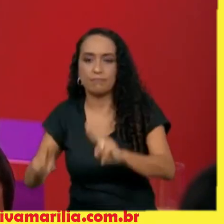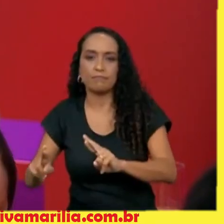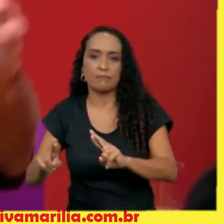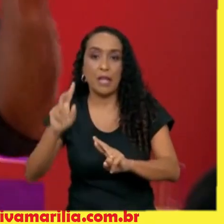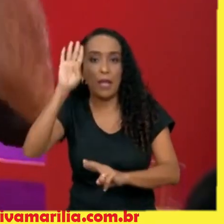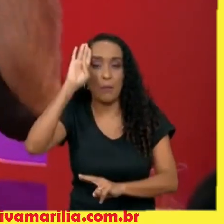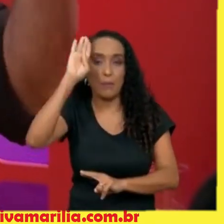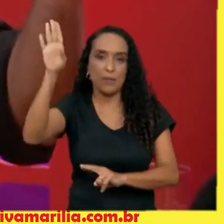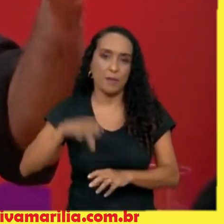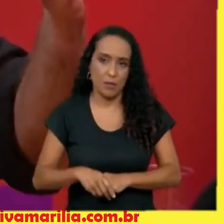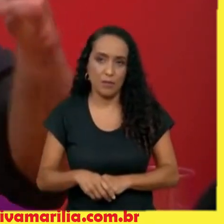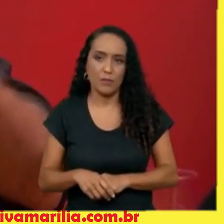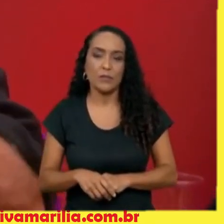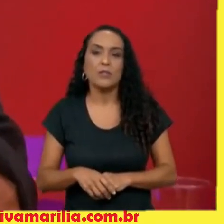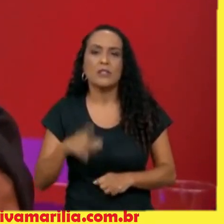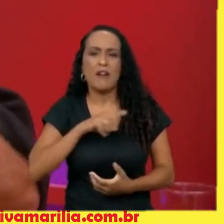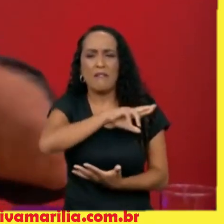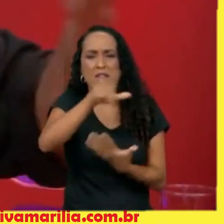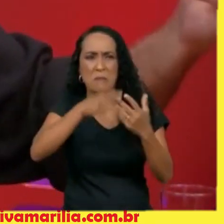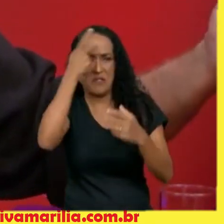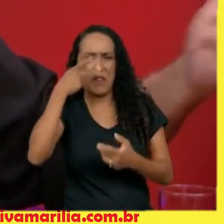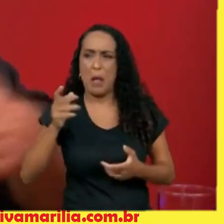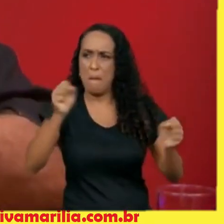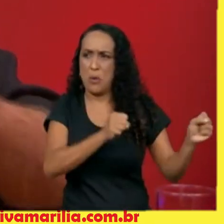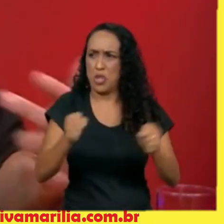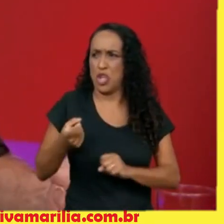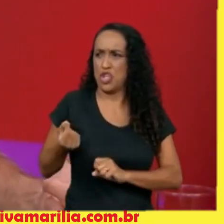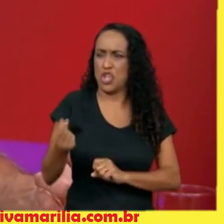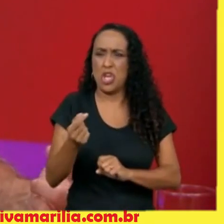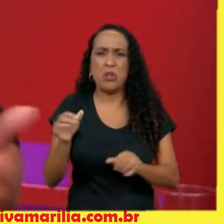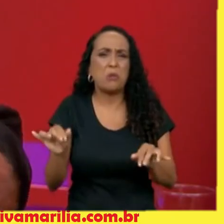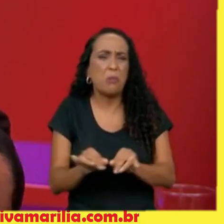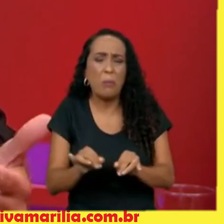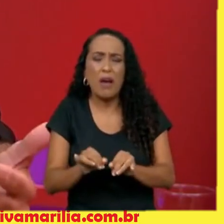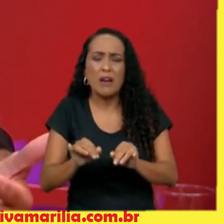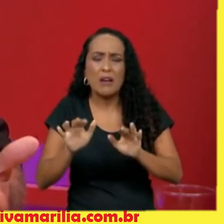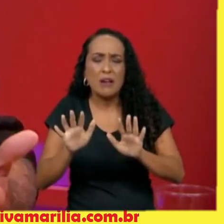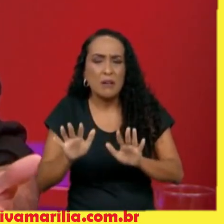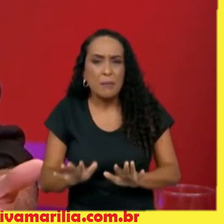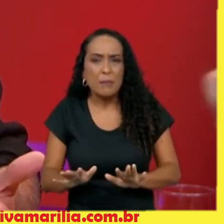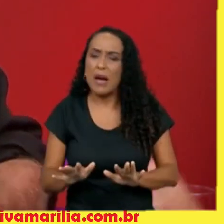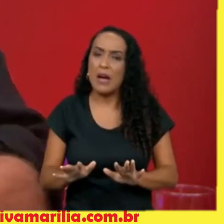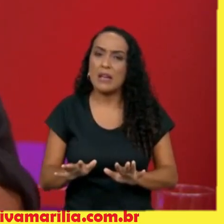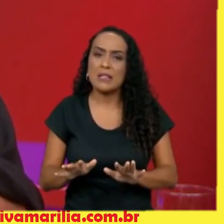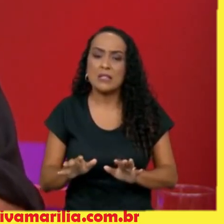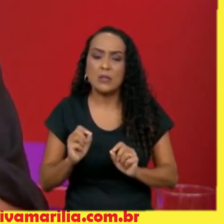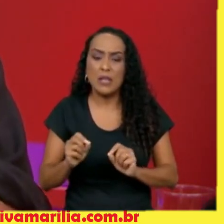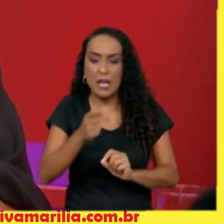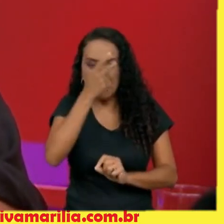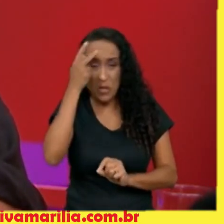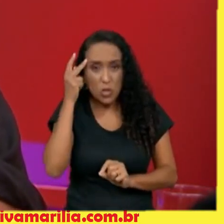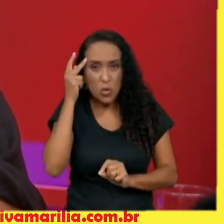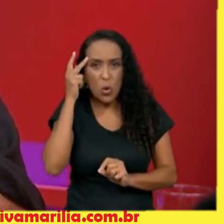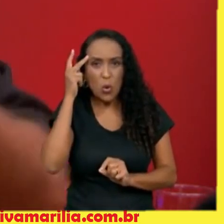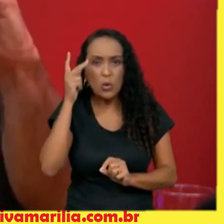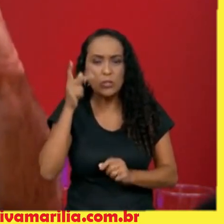principal. Entende? Quer dizer, as pessoas ficam achando que é poder, dinheiro, que é uma bobagem. Poder e dinheiro são meios. E as pessoas saem atrás